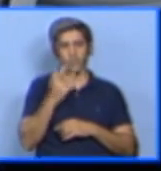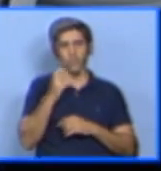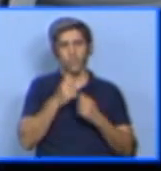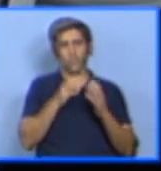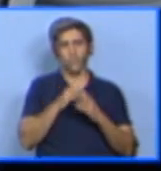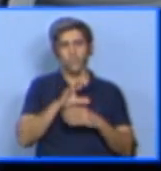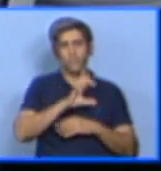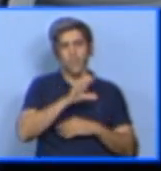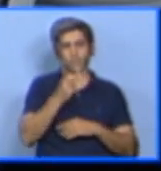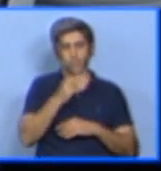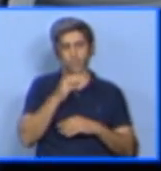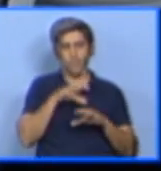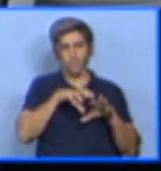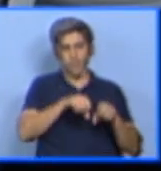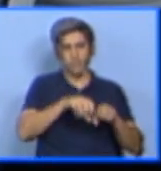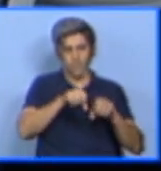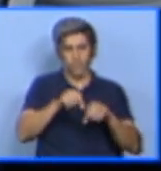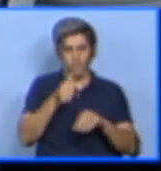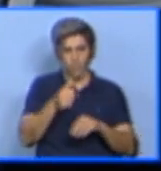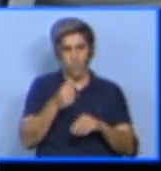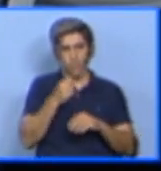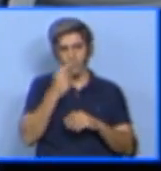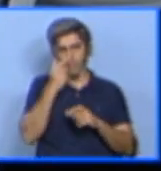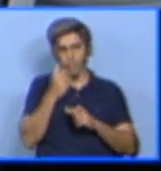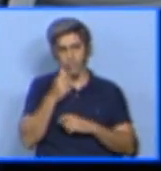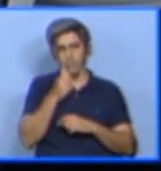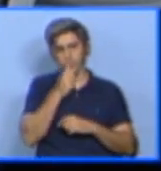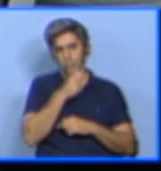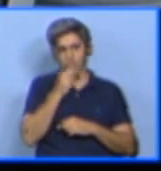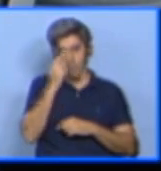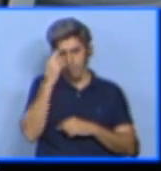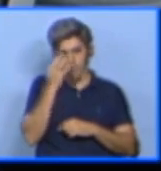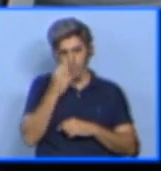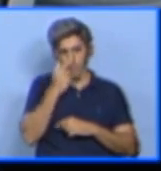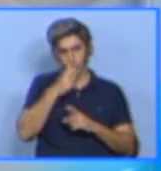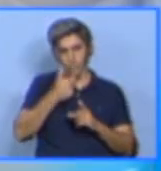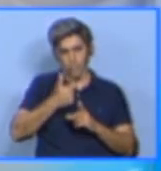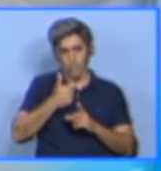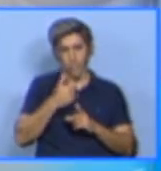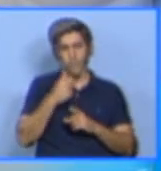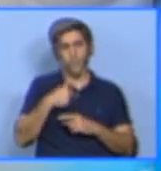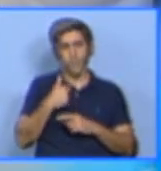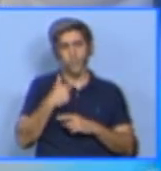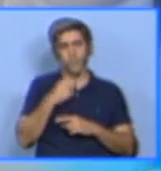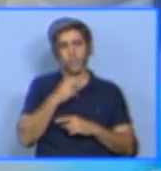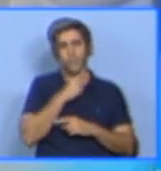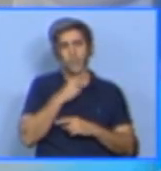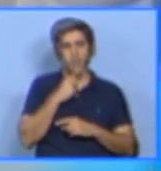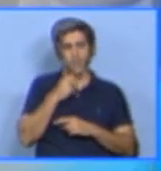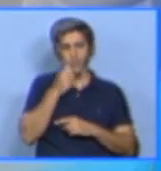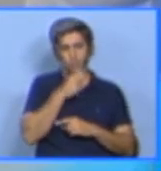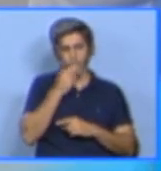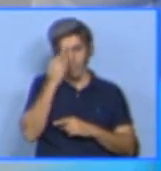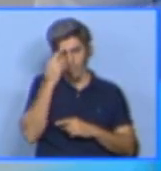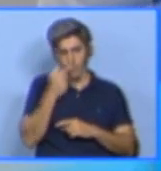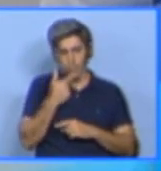que a União Soviética ocupou, houve muitos bons martirizados, não é? E o próprio Santo Padre teve muito que sofrer. Portanto, é muito interessante fazer uma